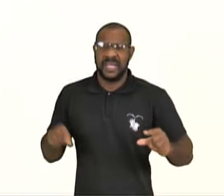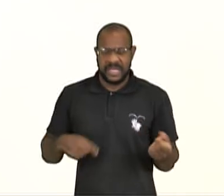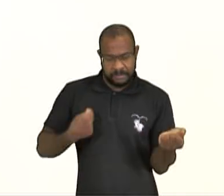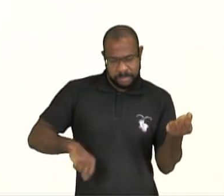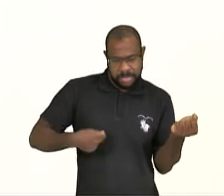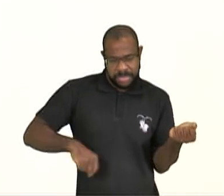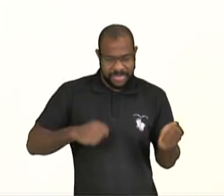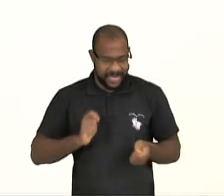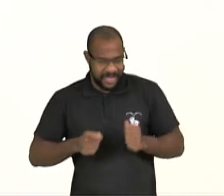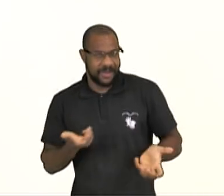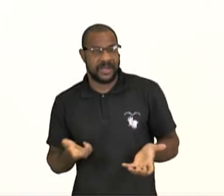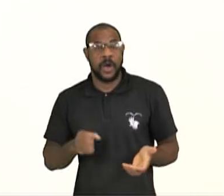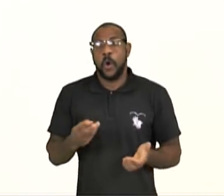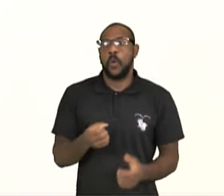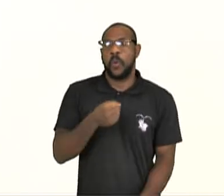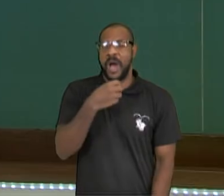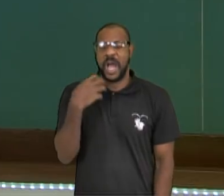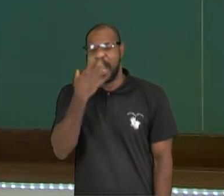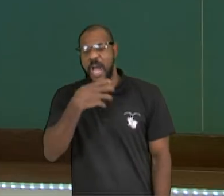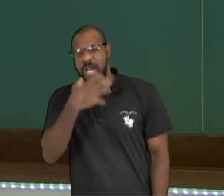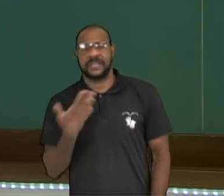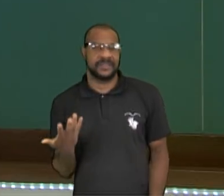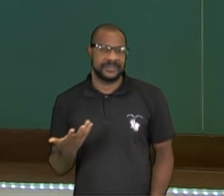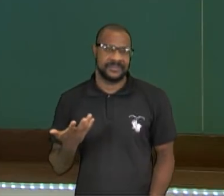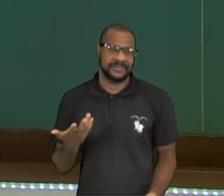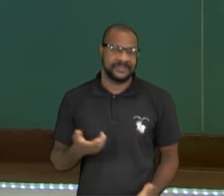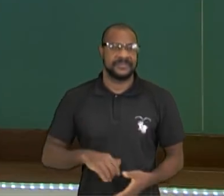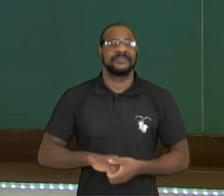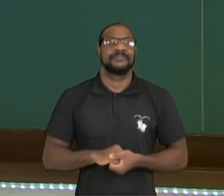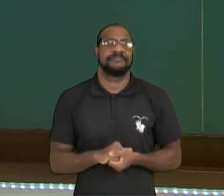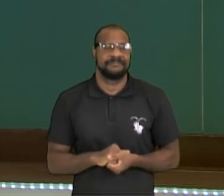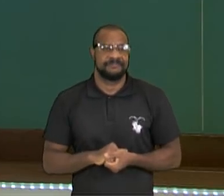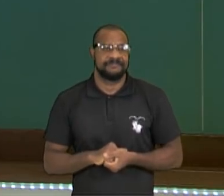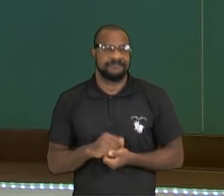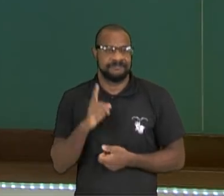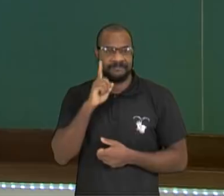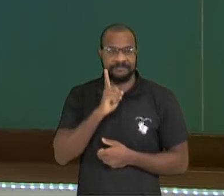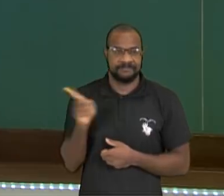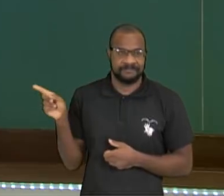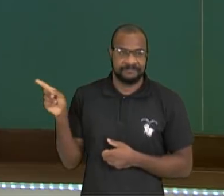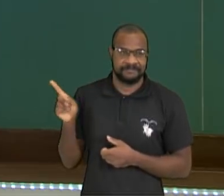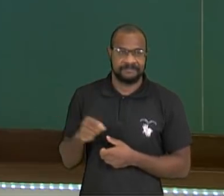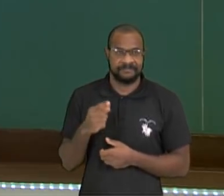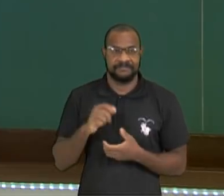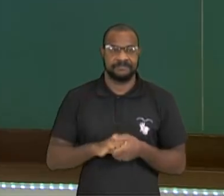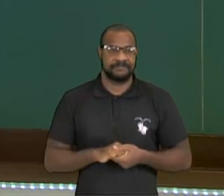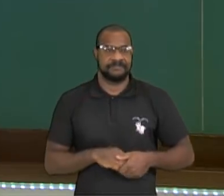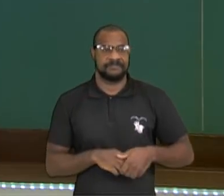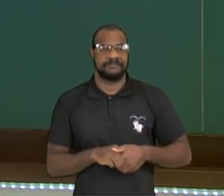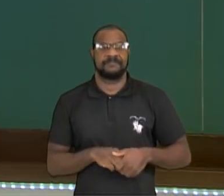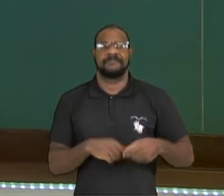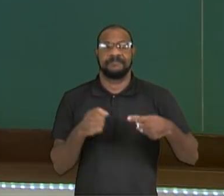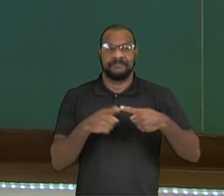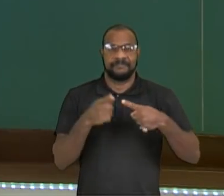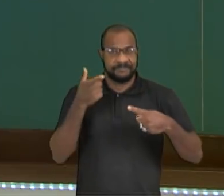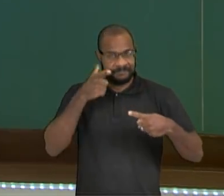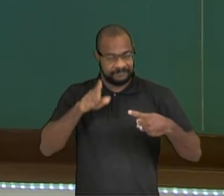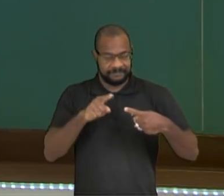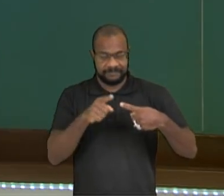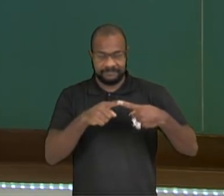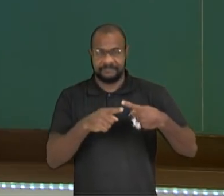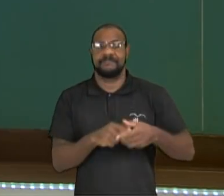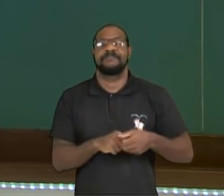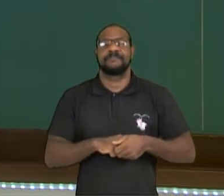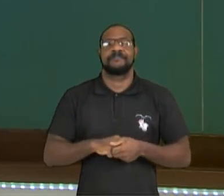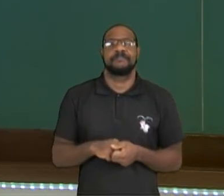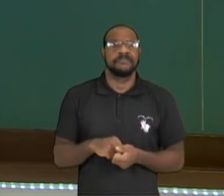toca? Ele canta. Se fosse tocar, seria he plays. Acertou? Ótimo, muito bom. Não